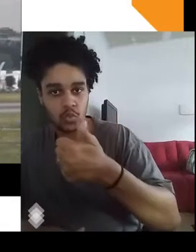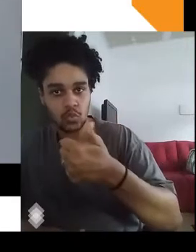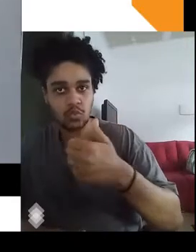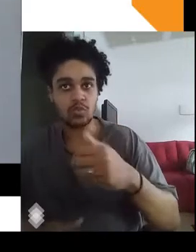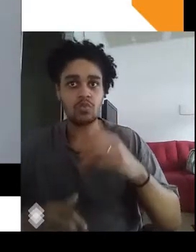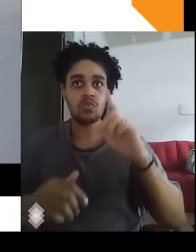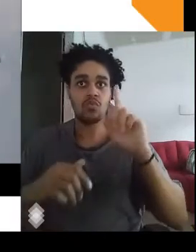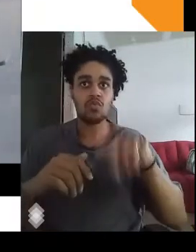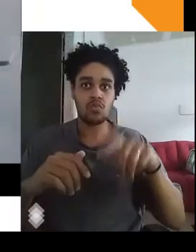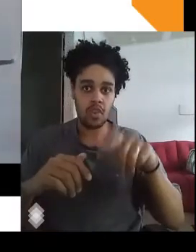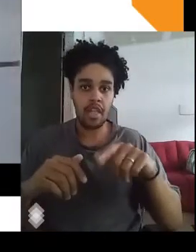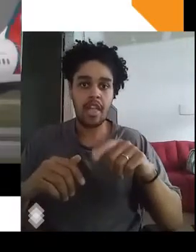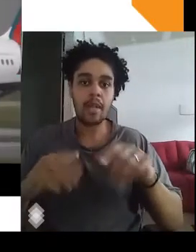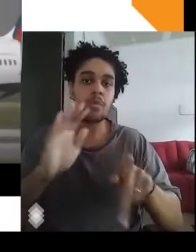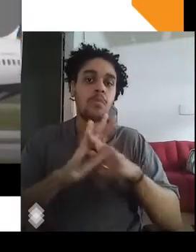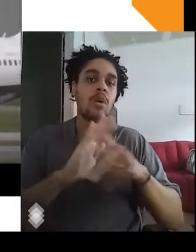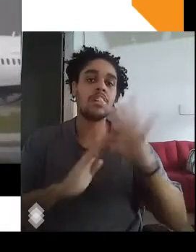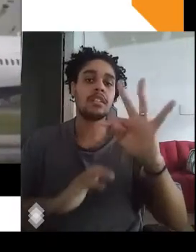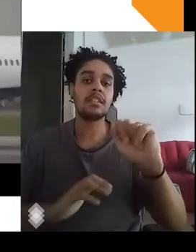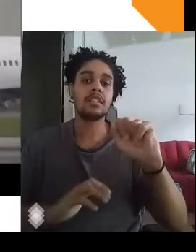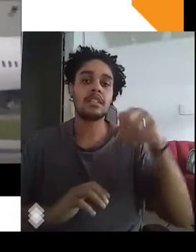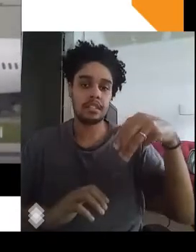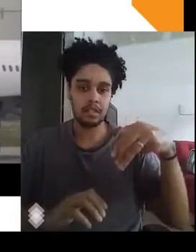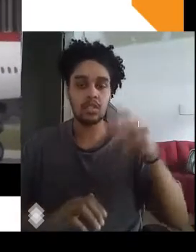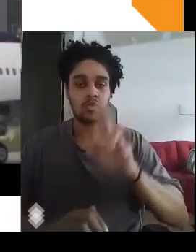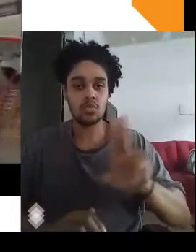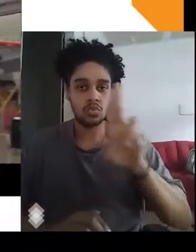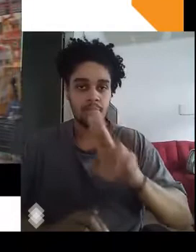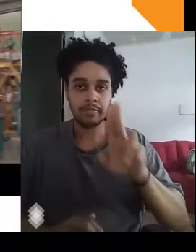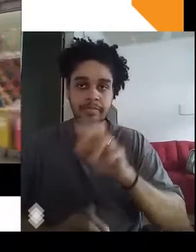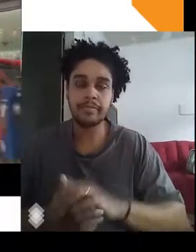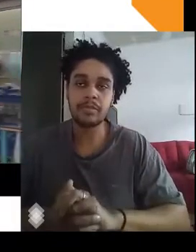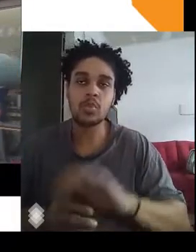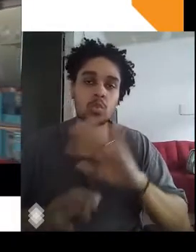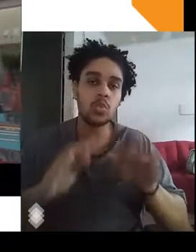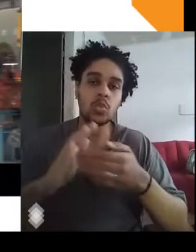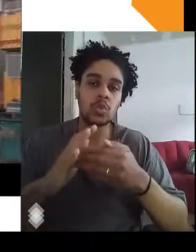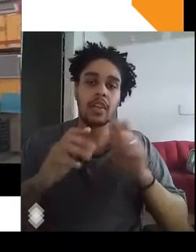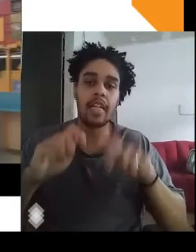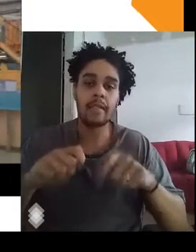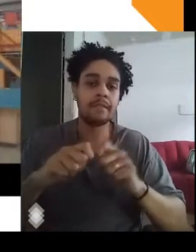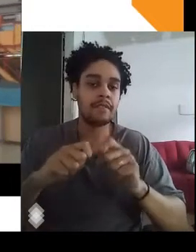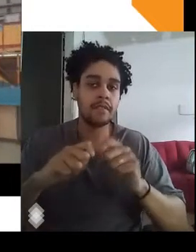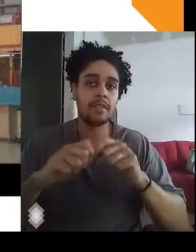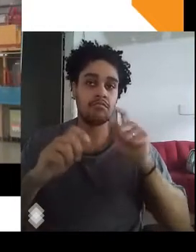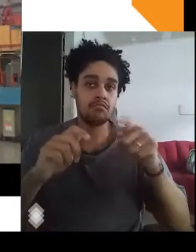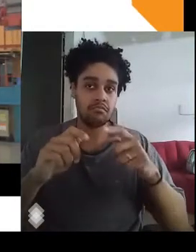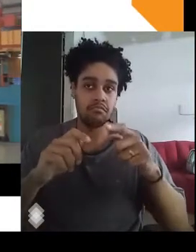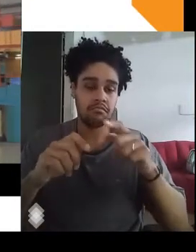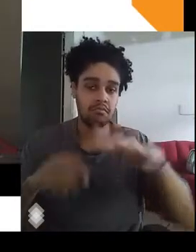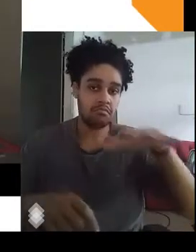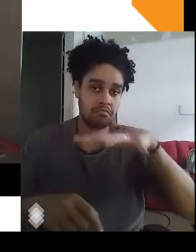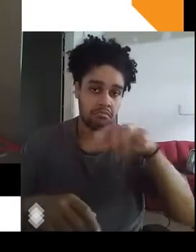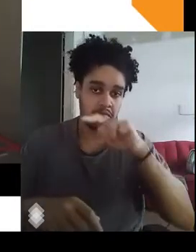a bordo. Se você não conhece de aviação, esses são os aviões que a TAM utiliza no Brasil. Todos os aviões da família A320 são produzidos nesse galpão